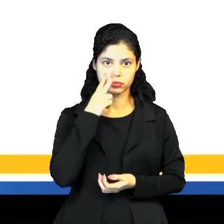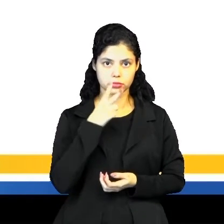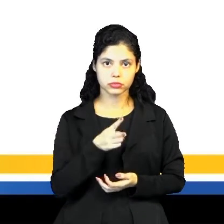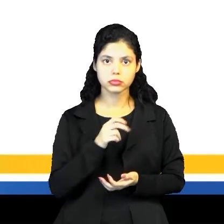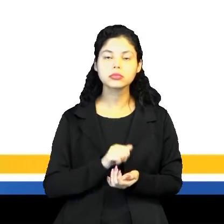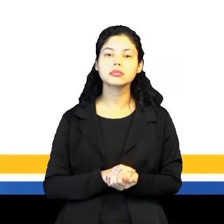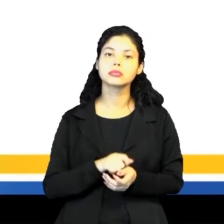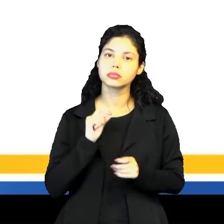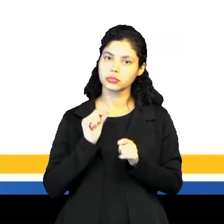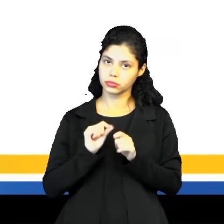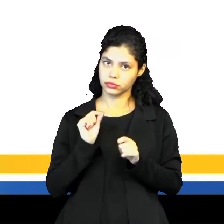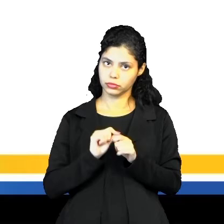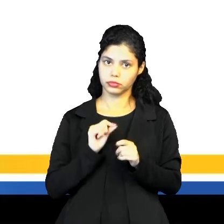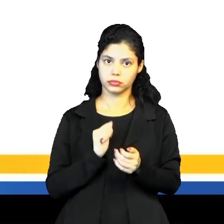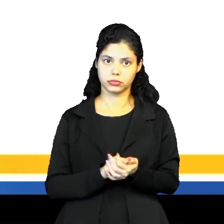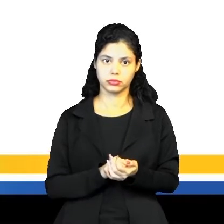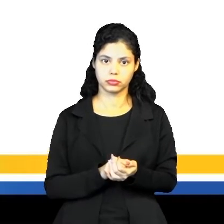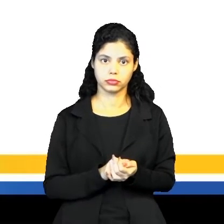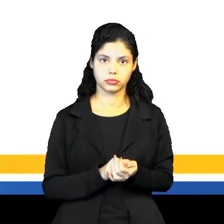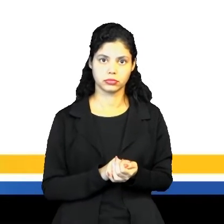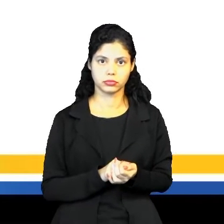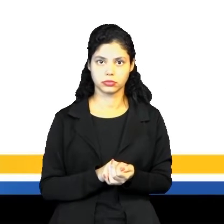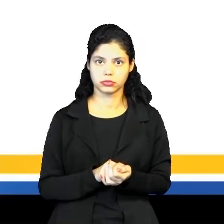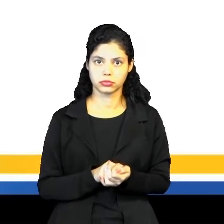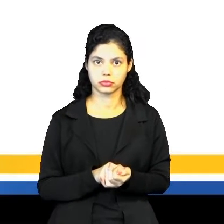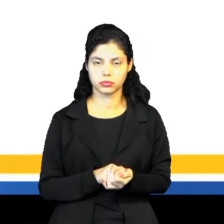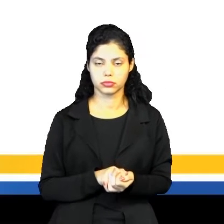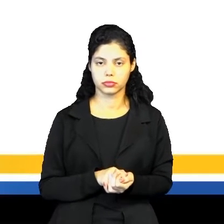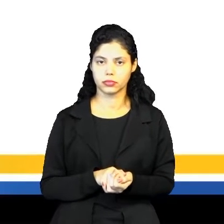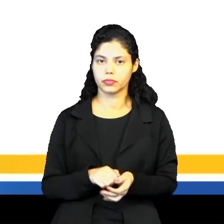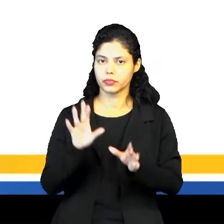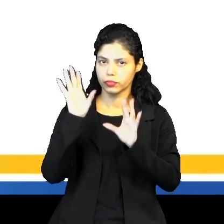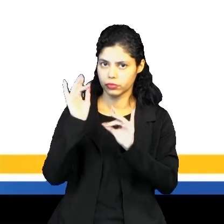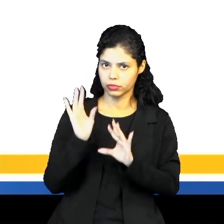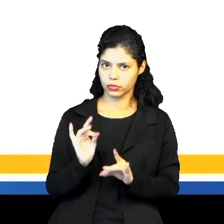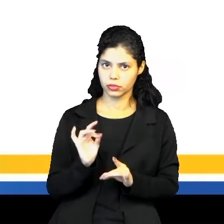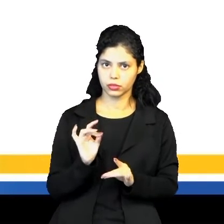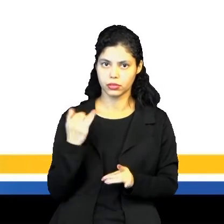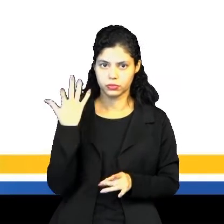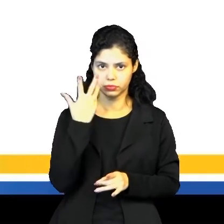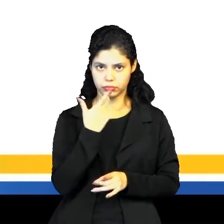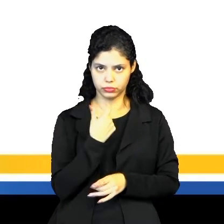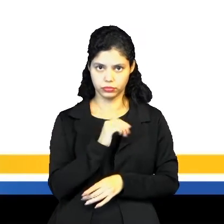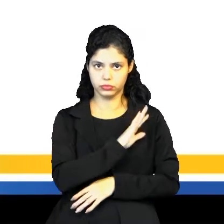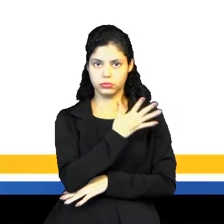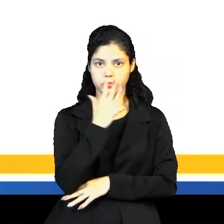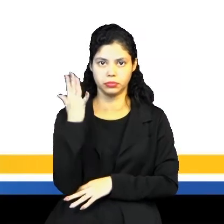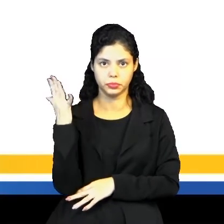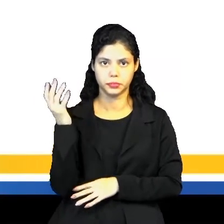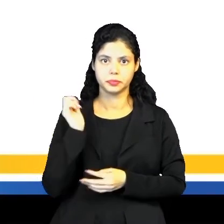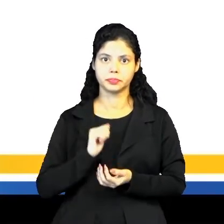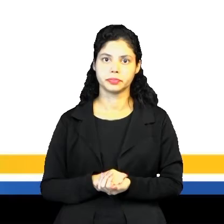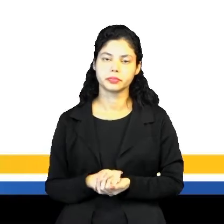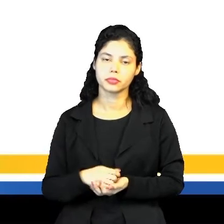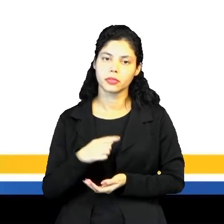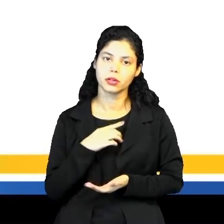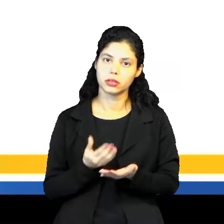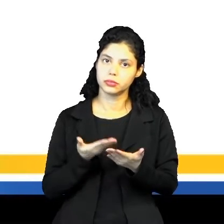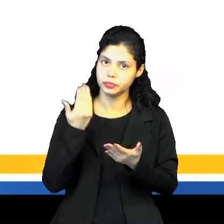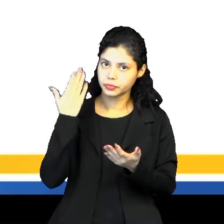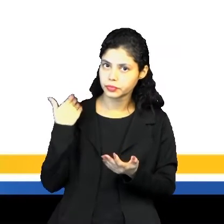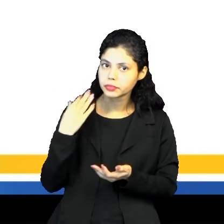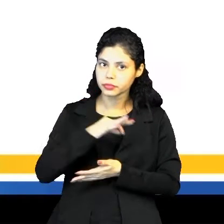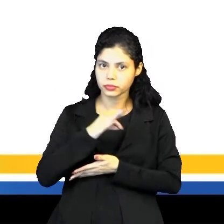paisagem. Então ele vai fazendo, né? Ele vai destacando toda essa beleza natural, né? Que tem por trás